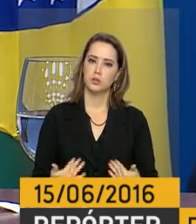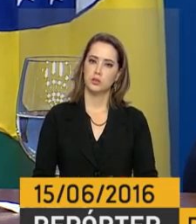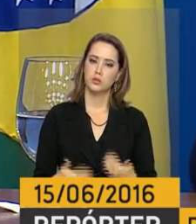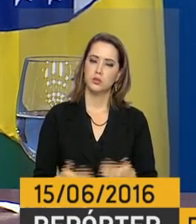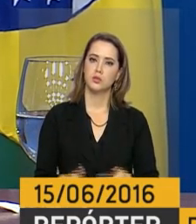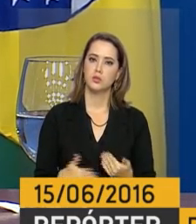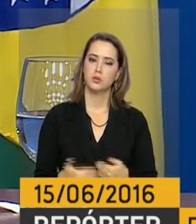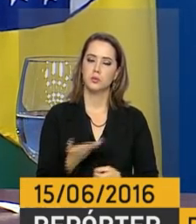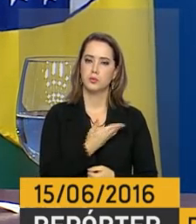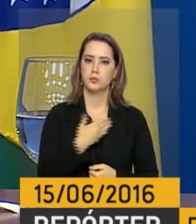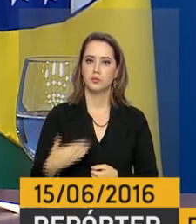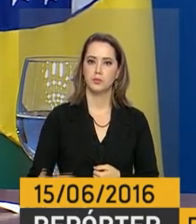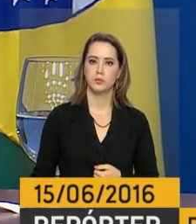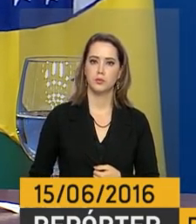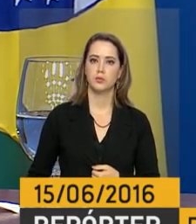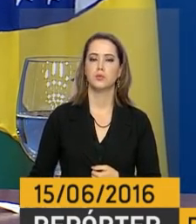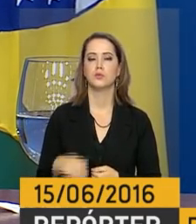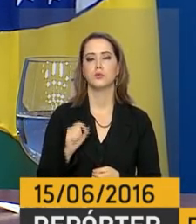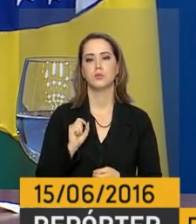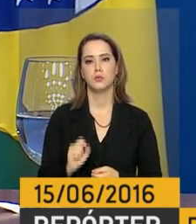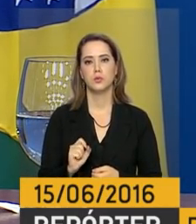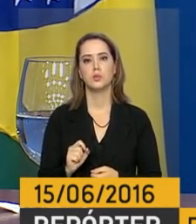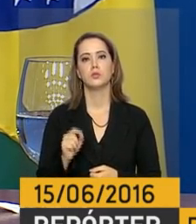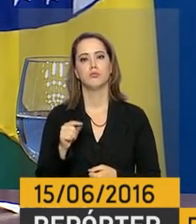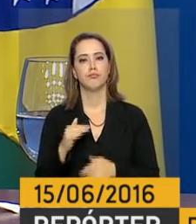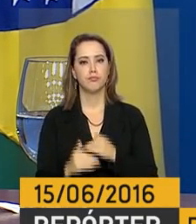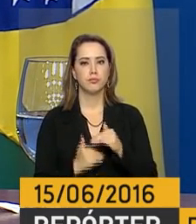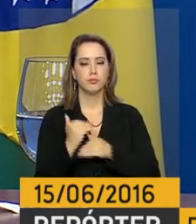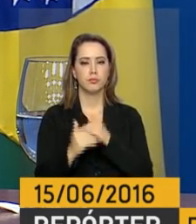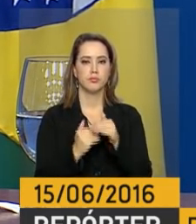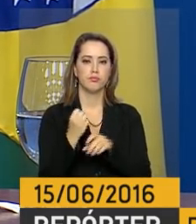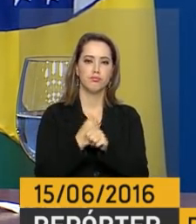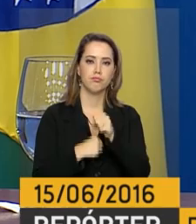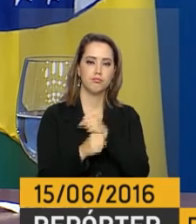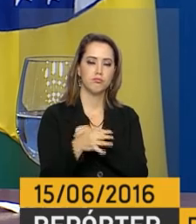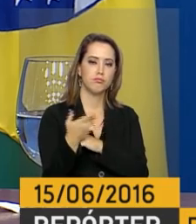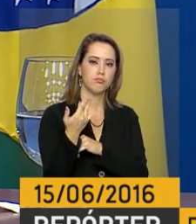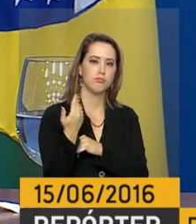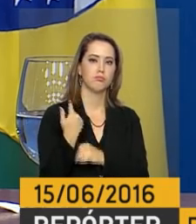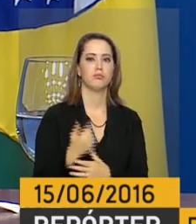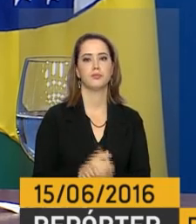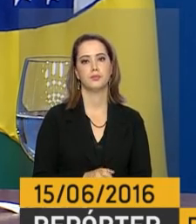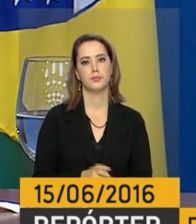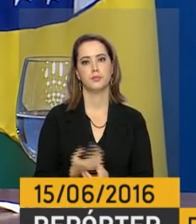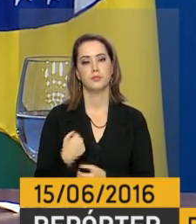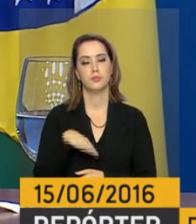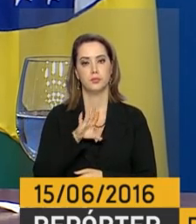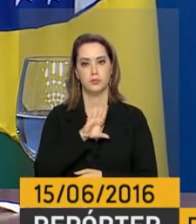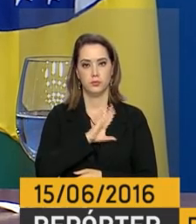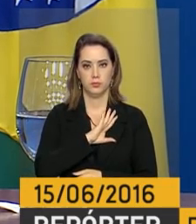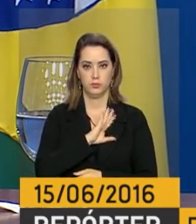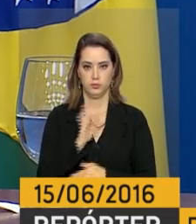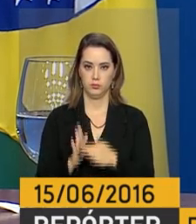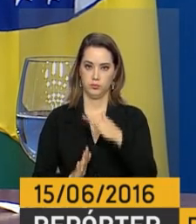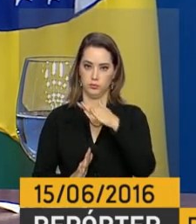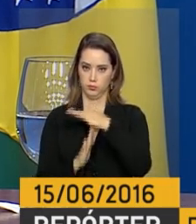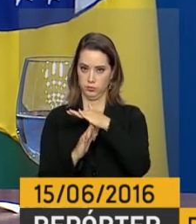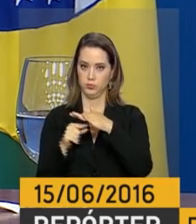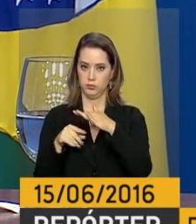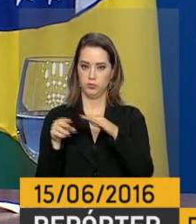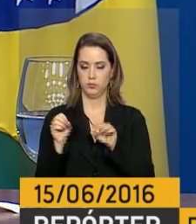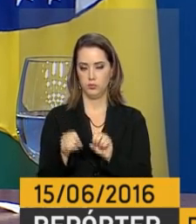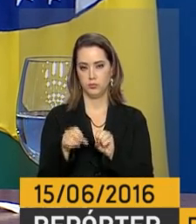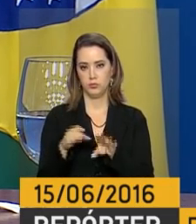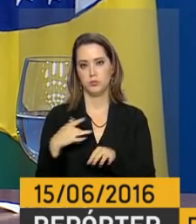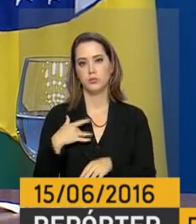públicas sistemático no Brasil durante os últimos anos. Então nós endereçamos aquilo e estamos propondo